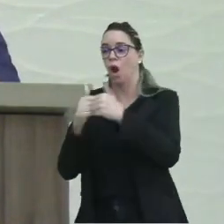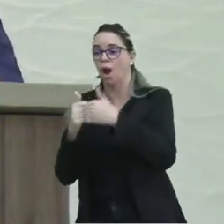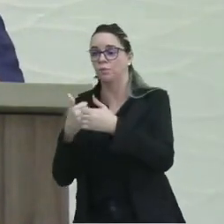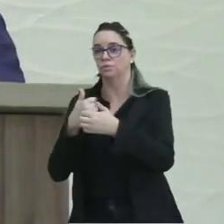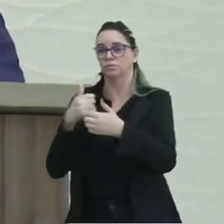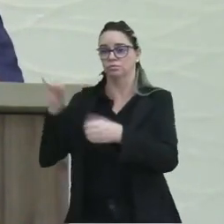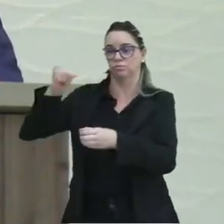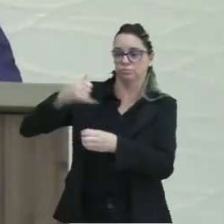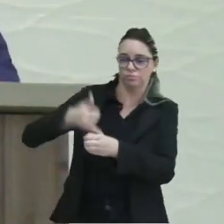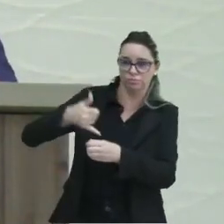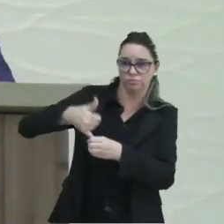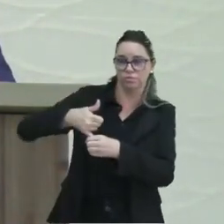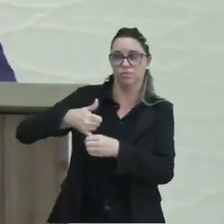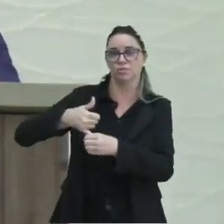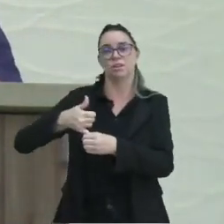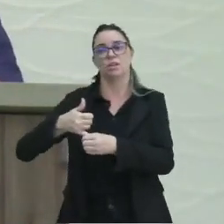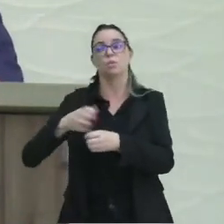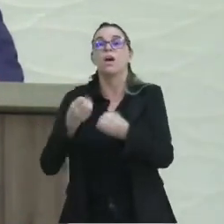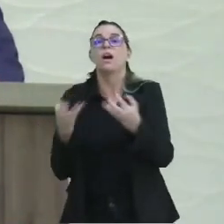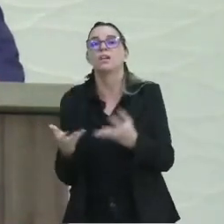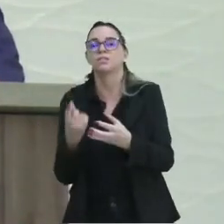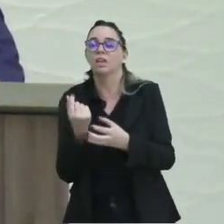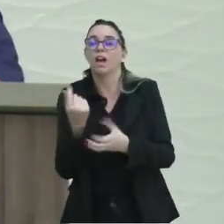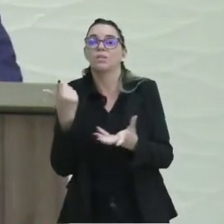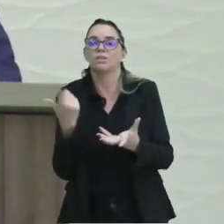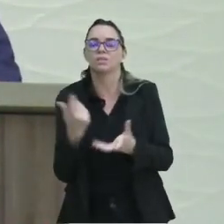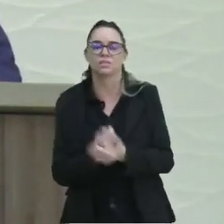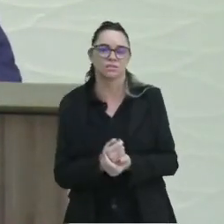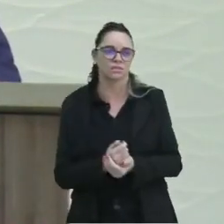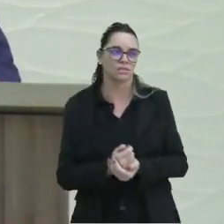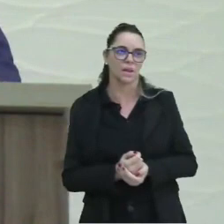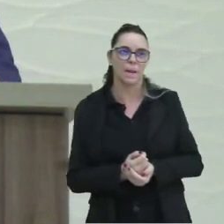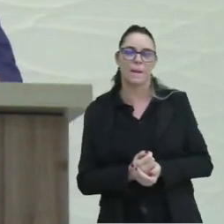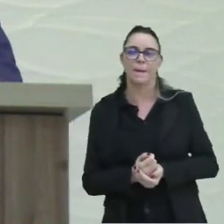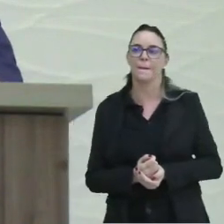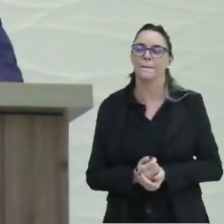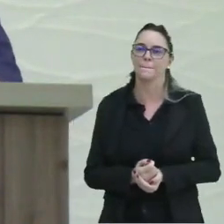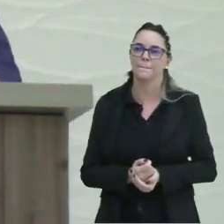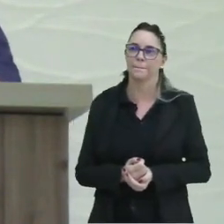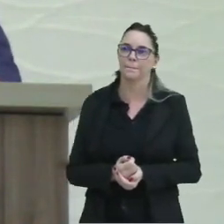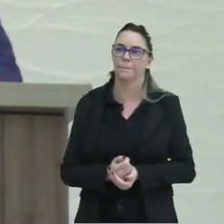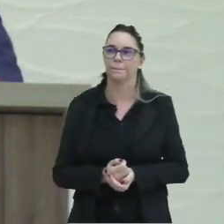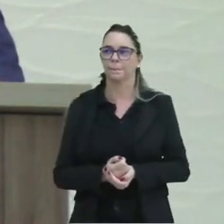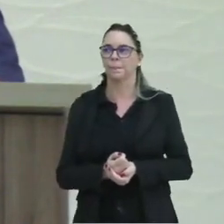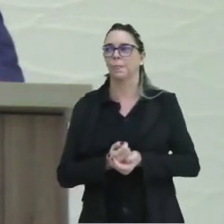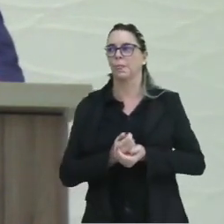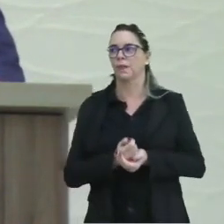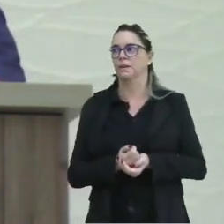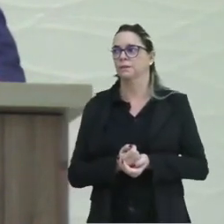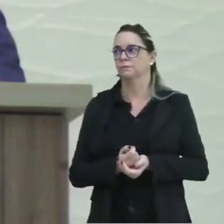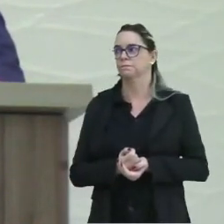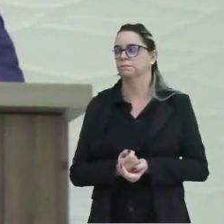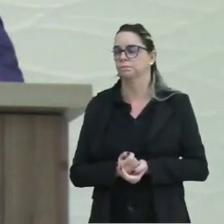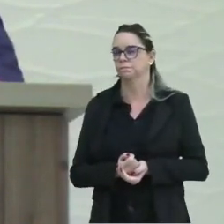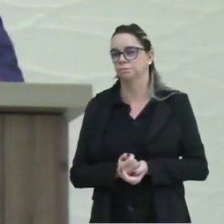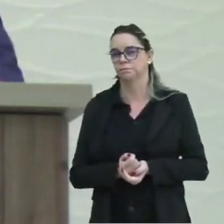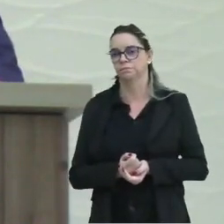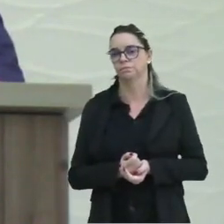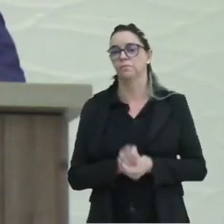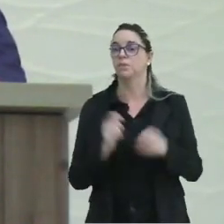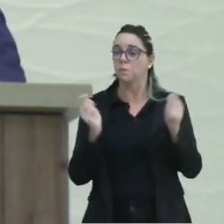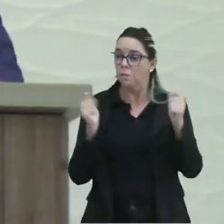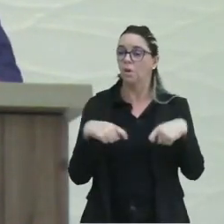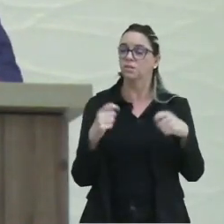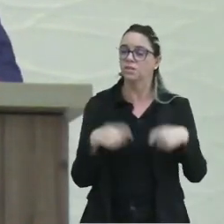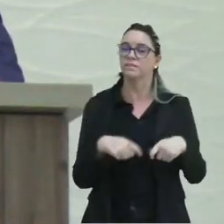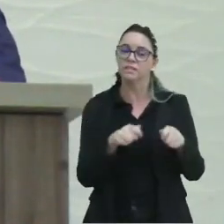foi gasto todo esse valor, por que tal mês foi maior, por que tal mês foi menor o valor. Então tudo isso também ainda vai precisar de tempo para que se possa